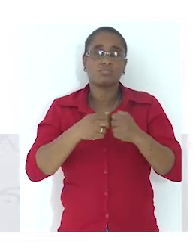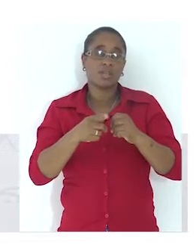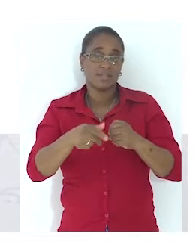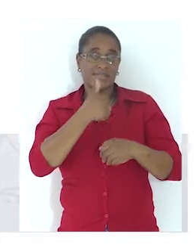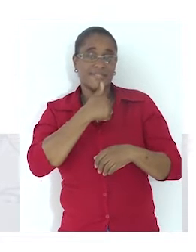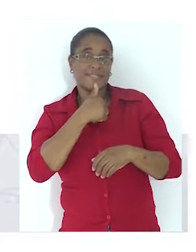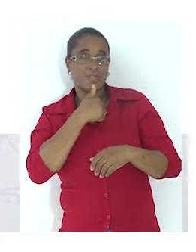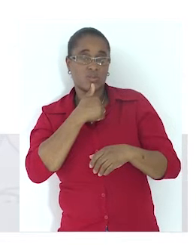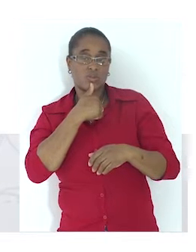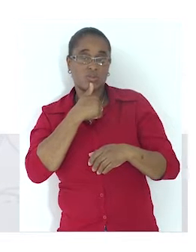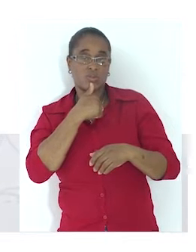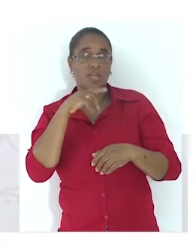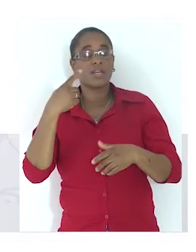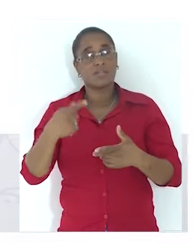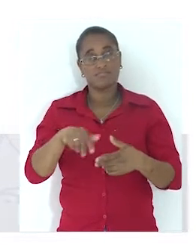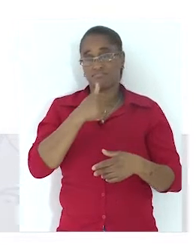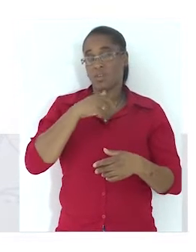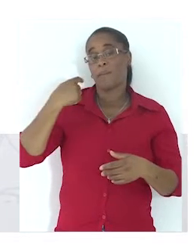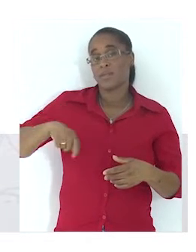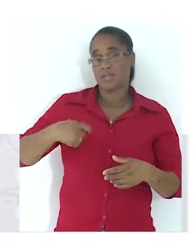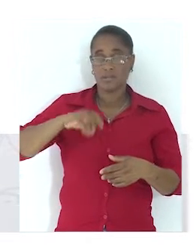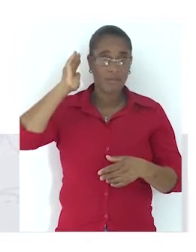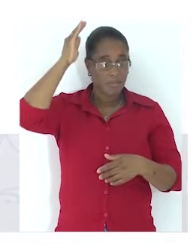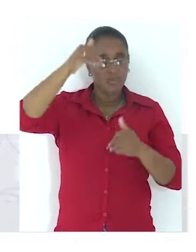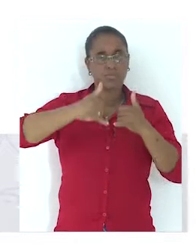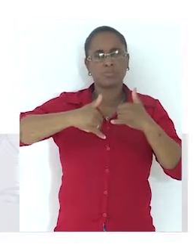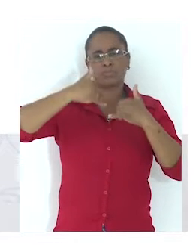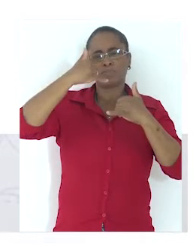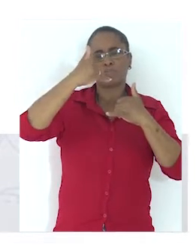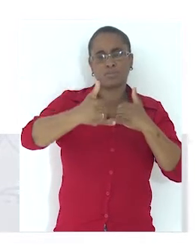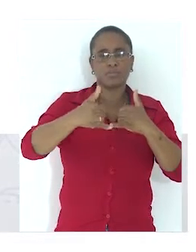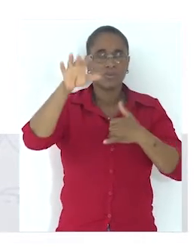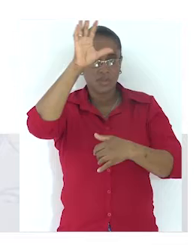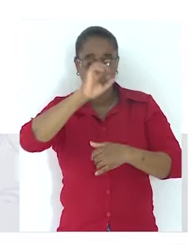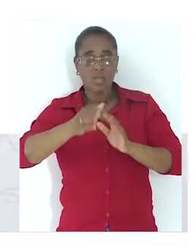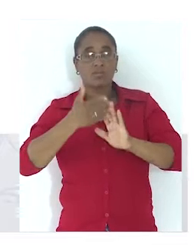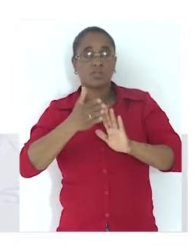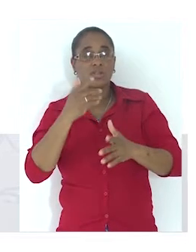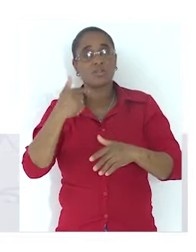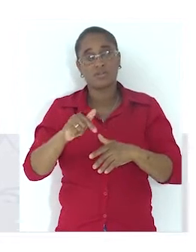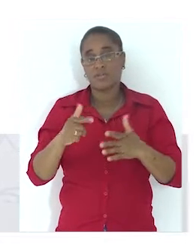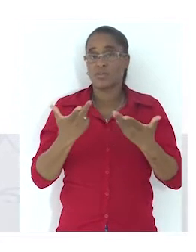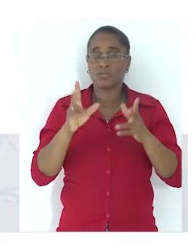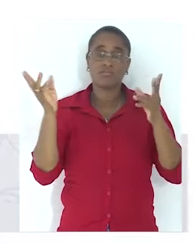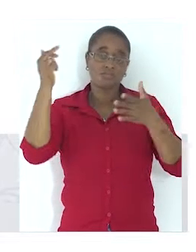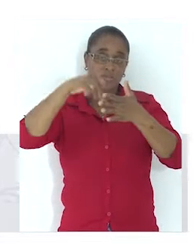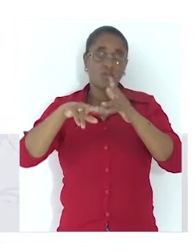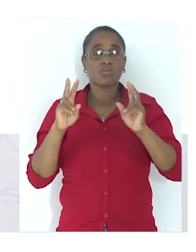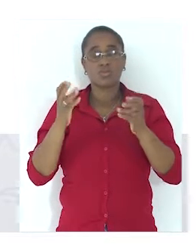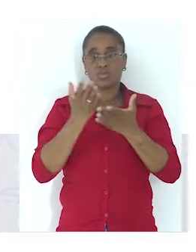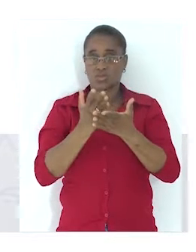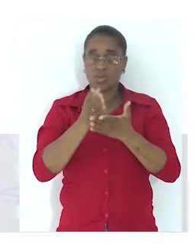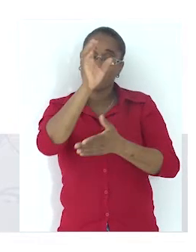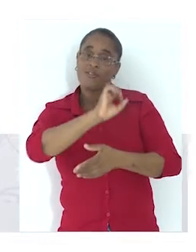medida do Presidente da República de prorrogar o estado de emergência tiveram no nosso contexto escolar? Vocês